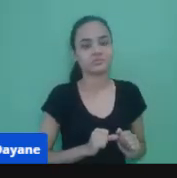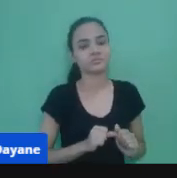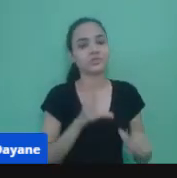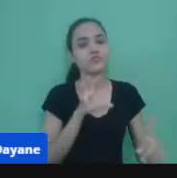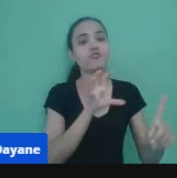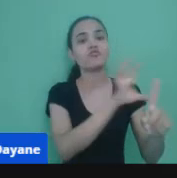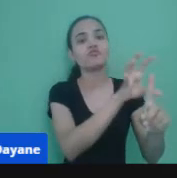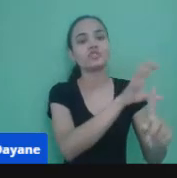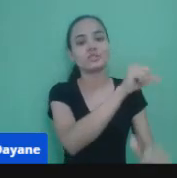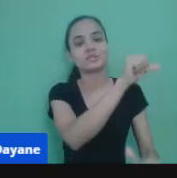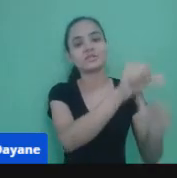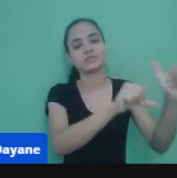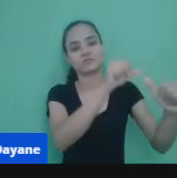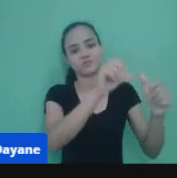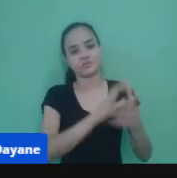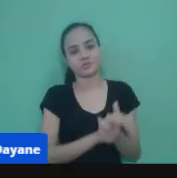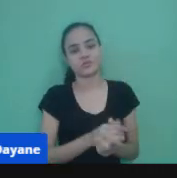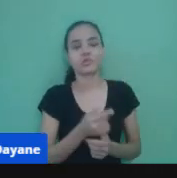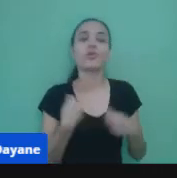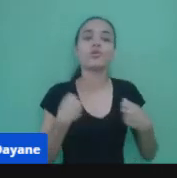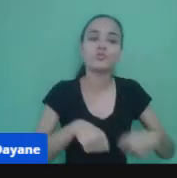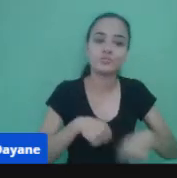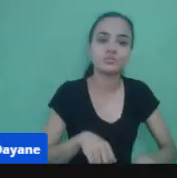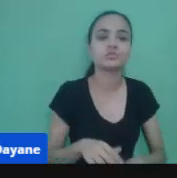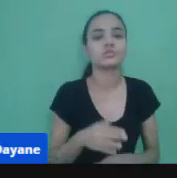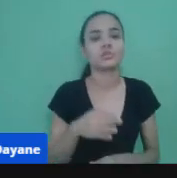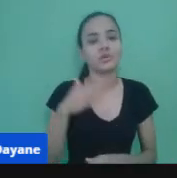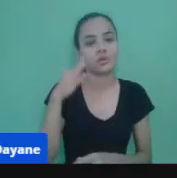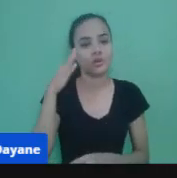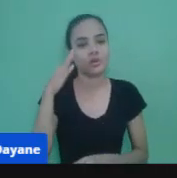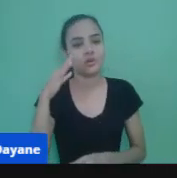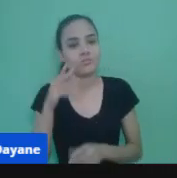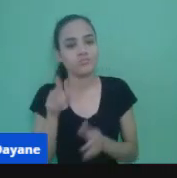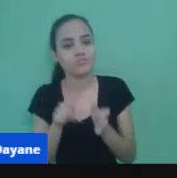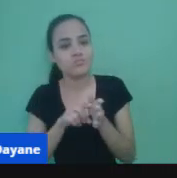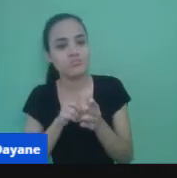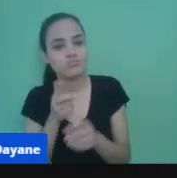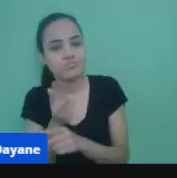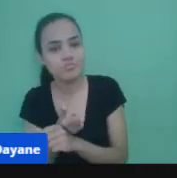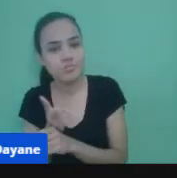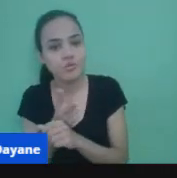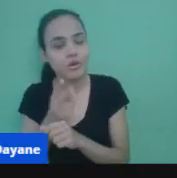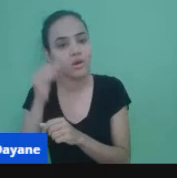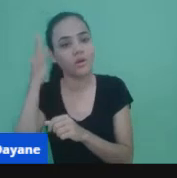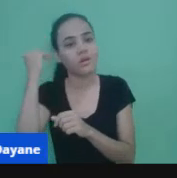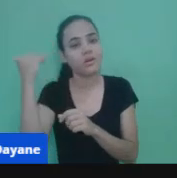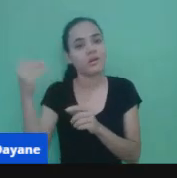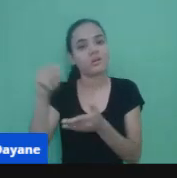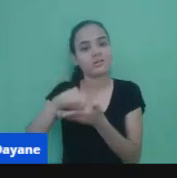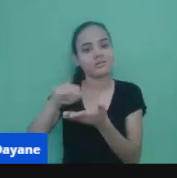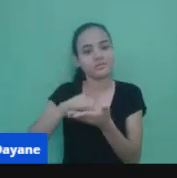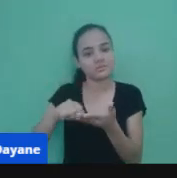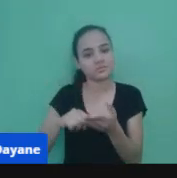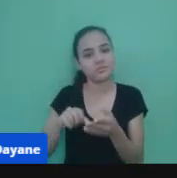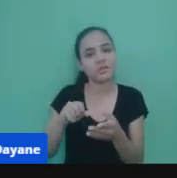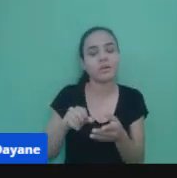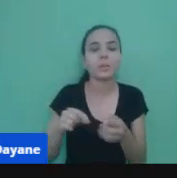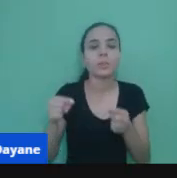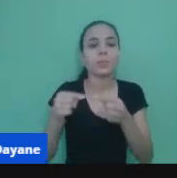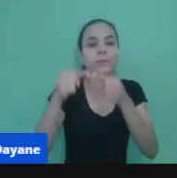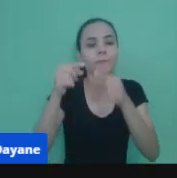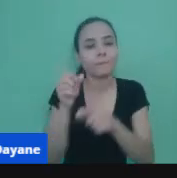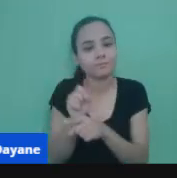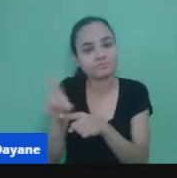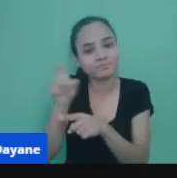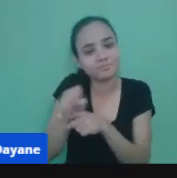né? Nesse viés, nessa perspectiva teórico-crítica, né? Transformadora. Paulo Freire é não podia